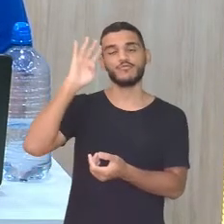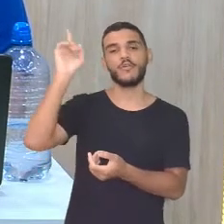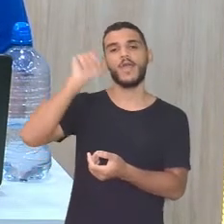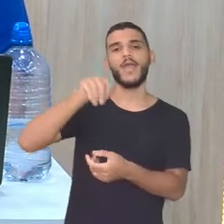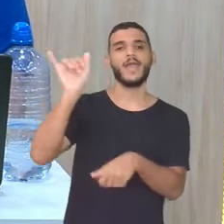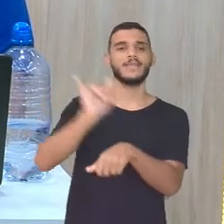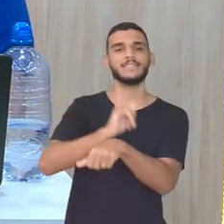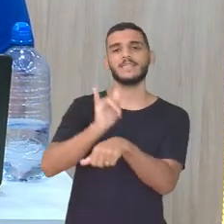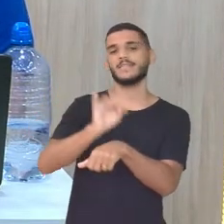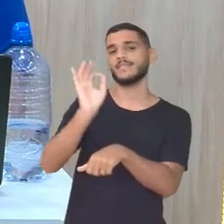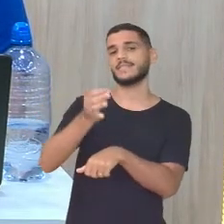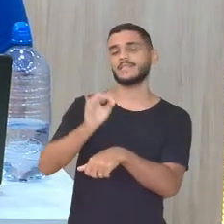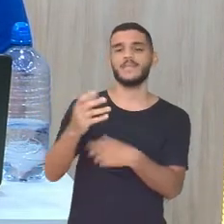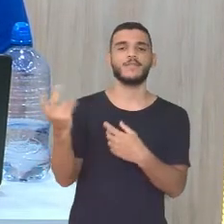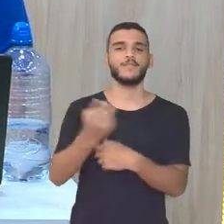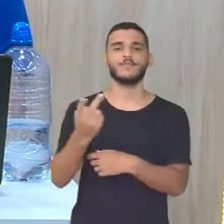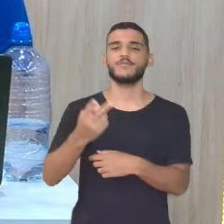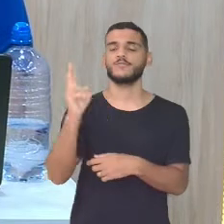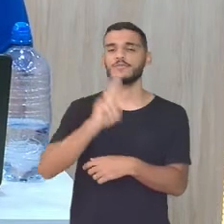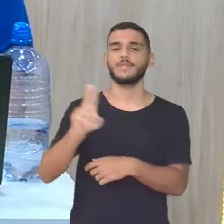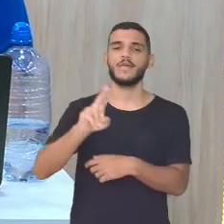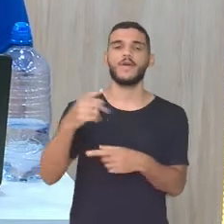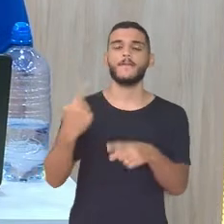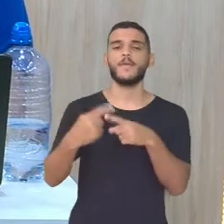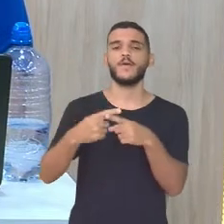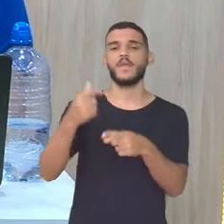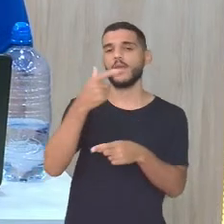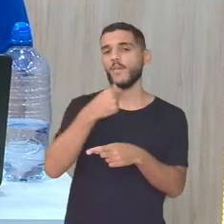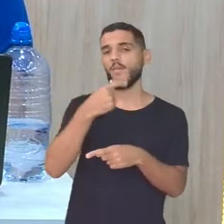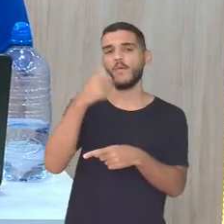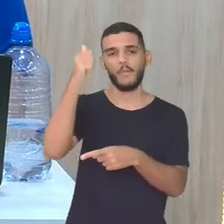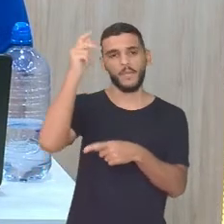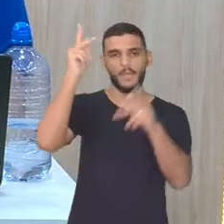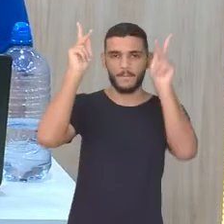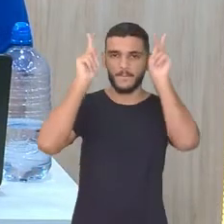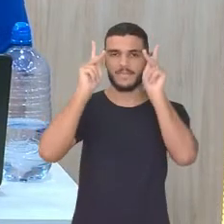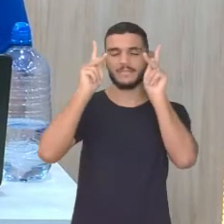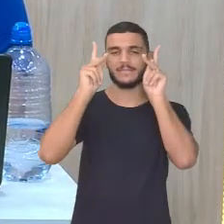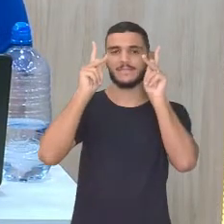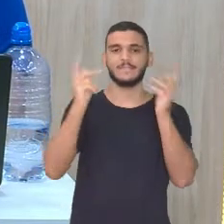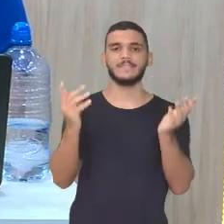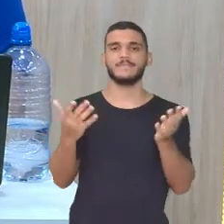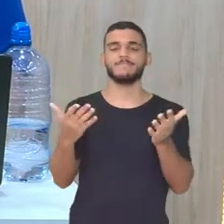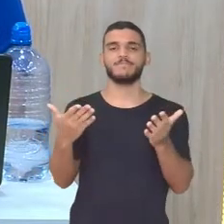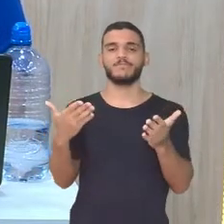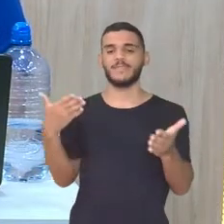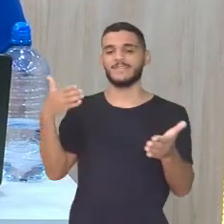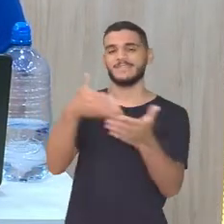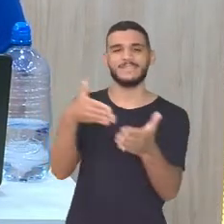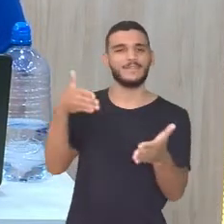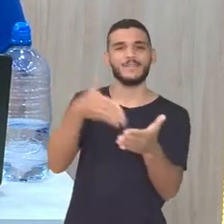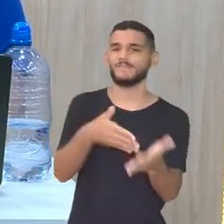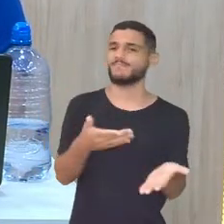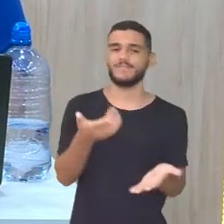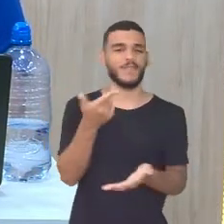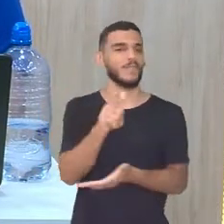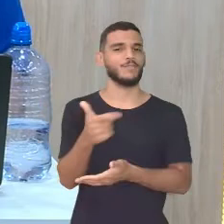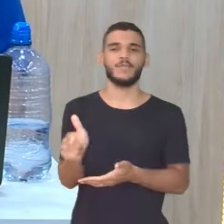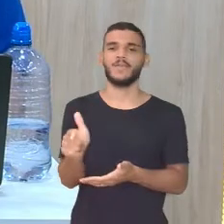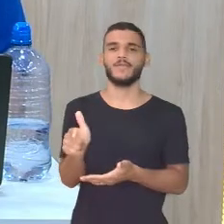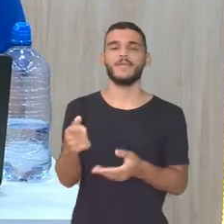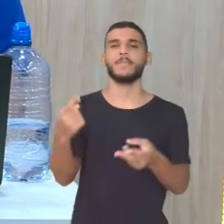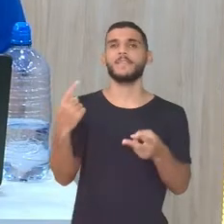outra? Será também porque assim, o príncipe não tentou nenhuma outra alternativa também. Não houve ninguém que o ajudasse ali